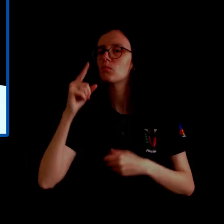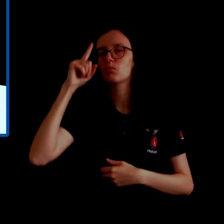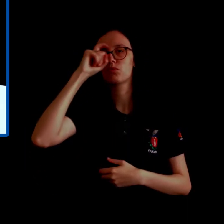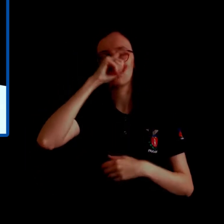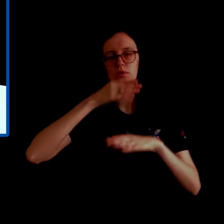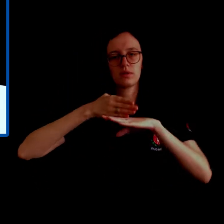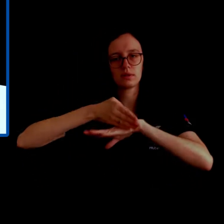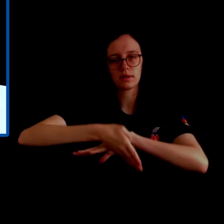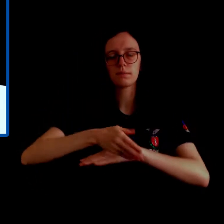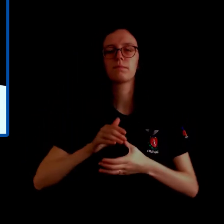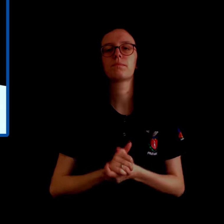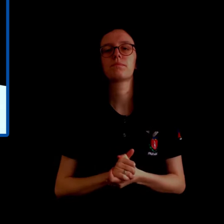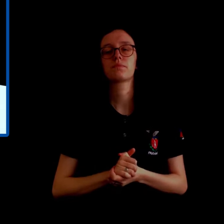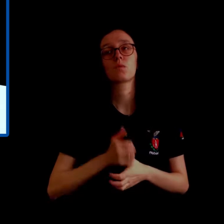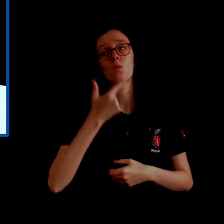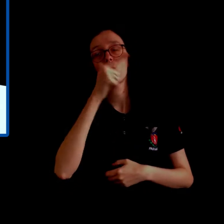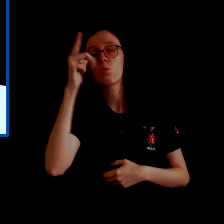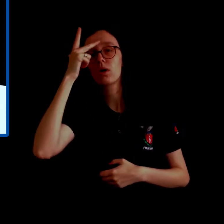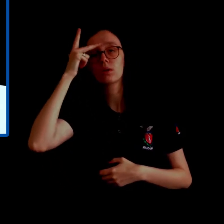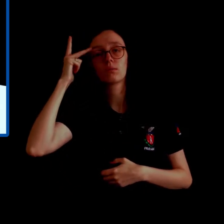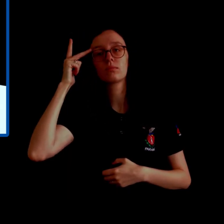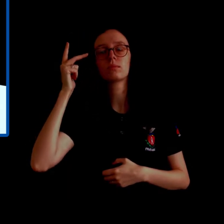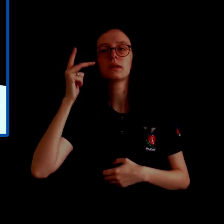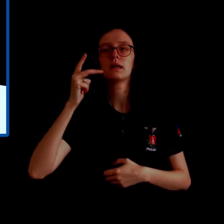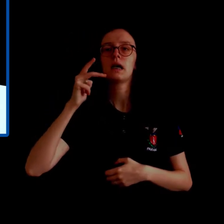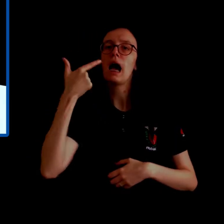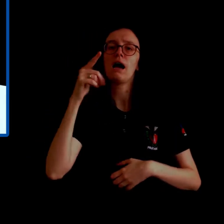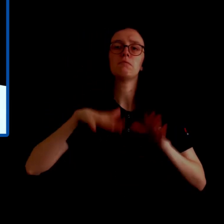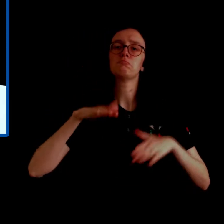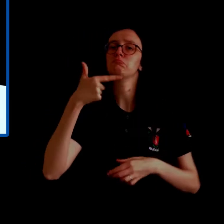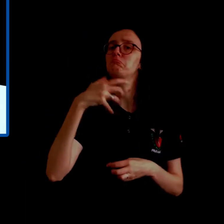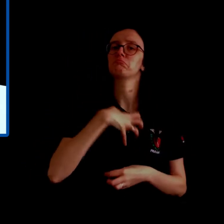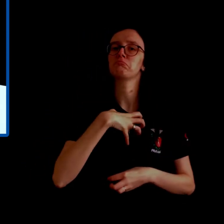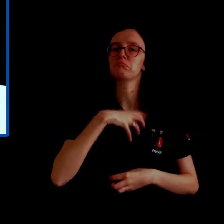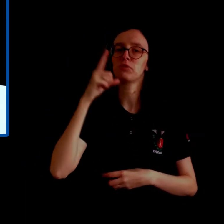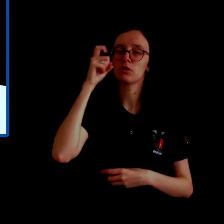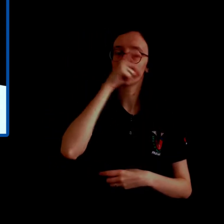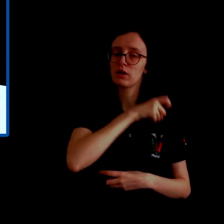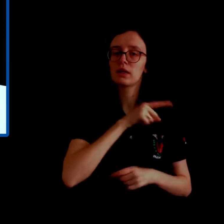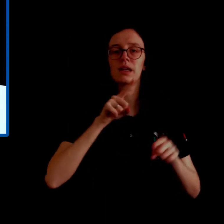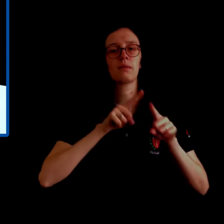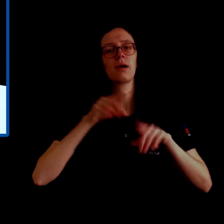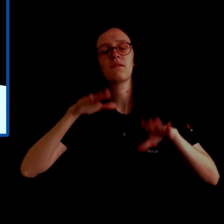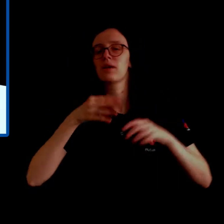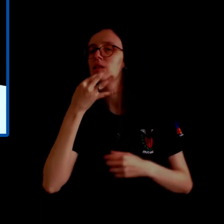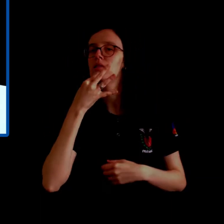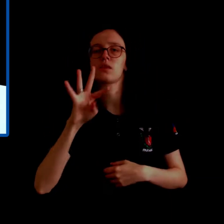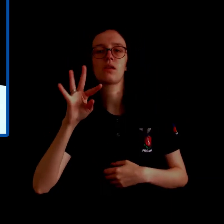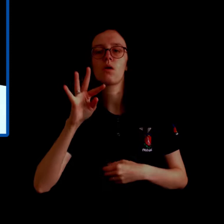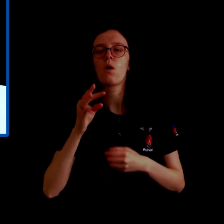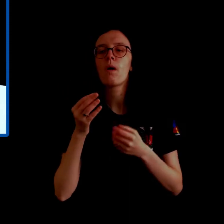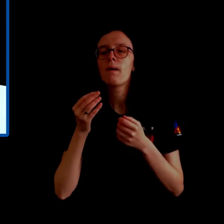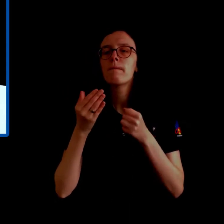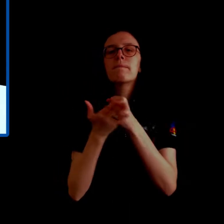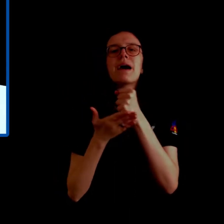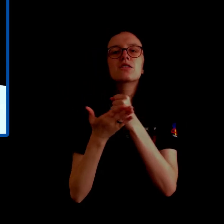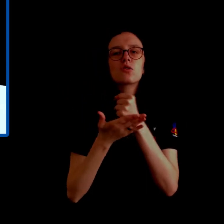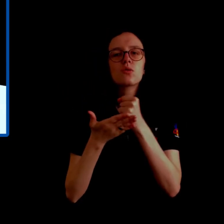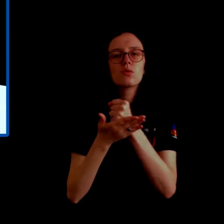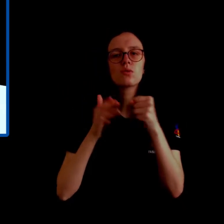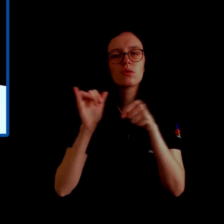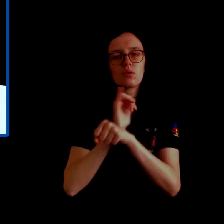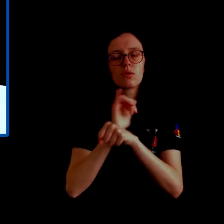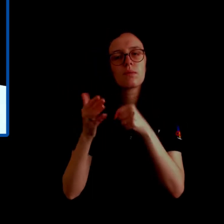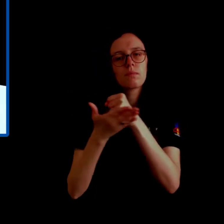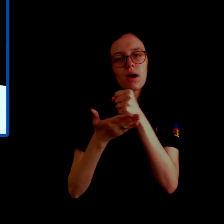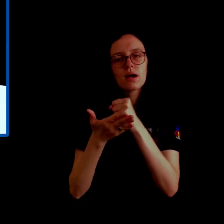acesso, outras pessoas não têm dificuldades de acesso, mas não conhecem as ferramentas básicas, e tem